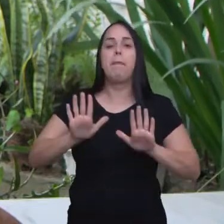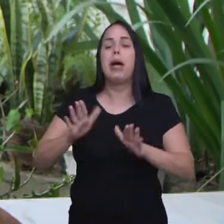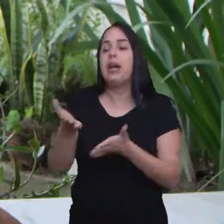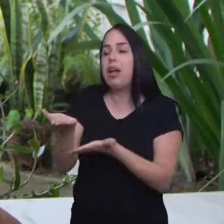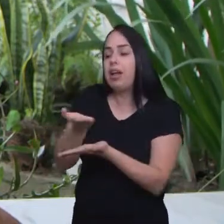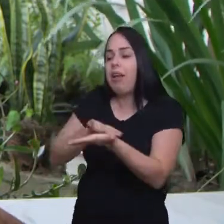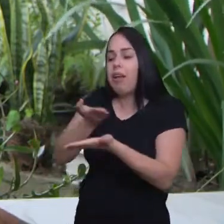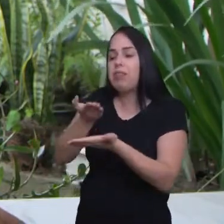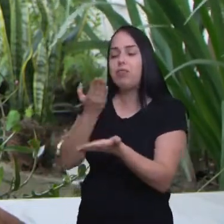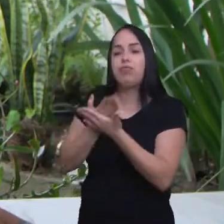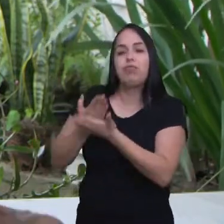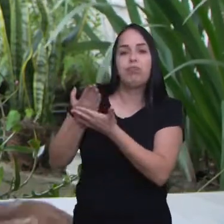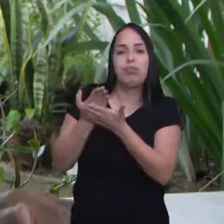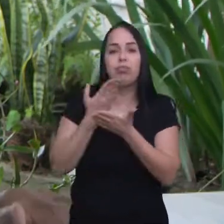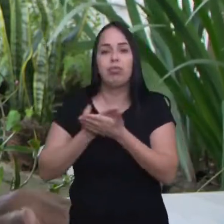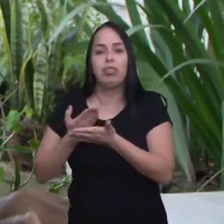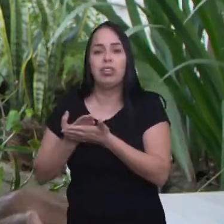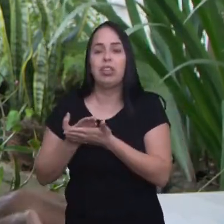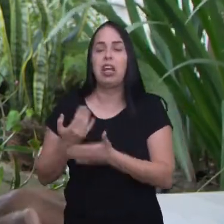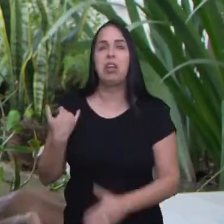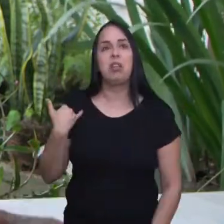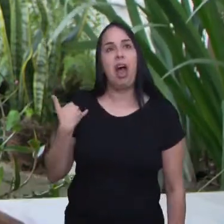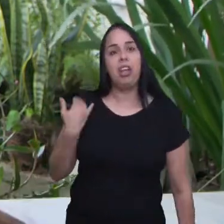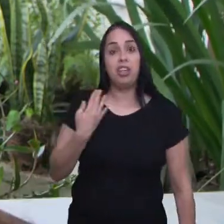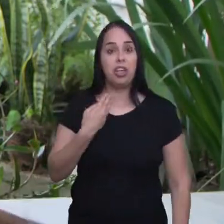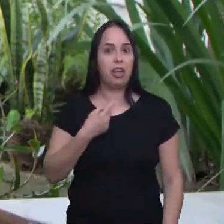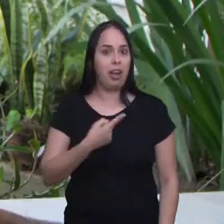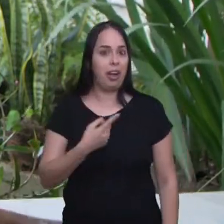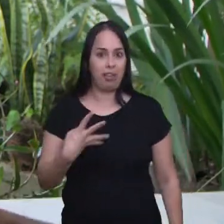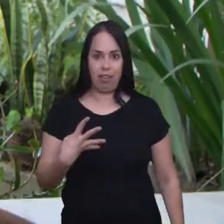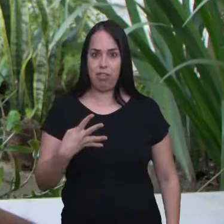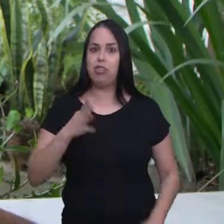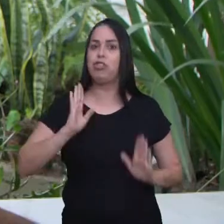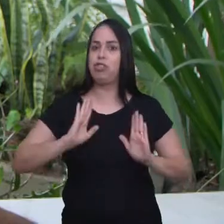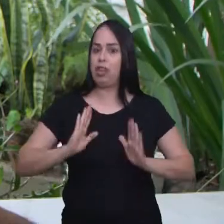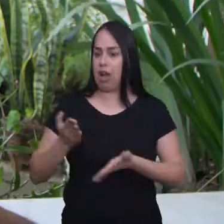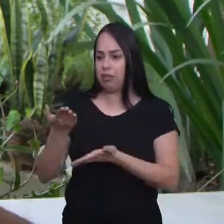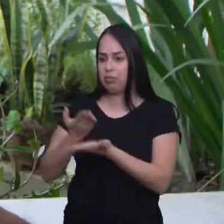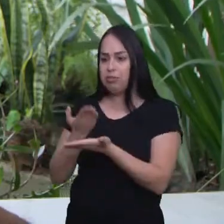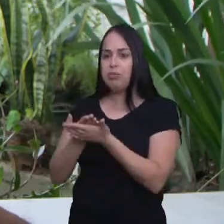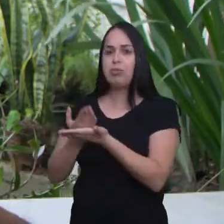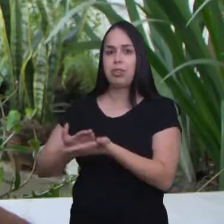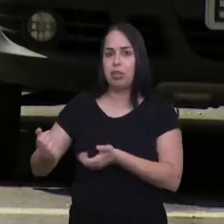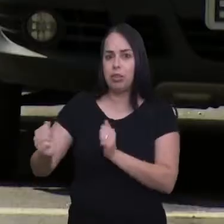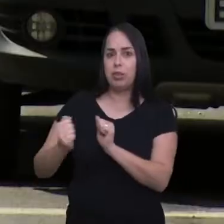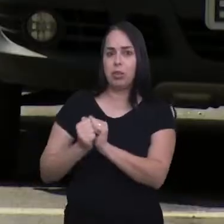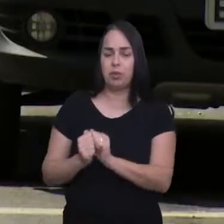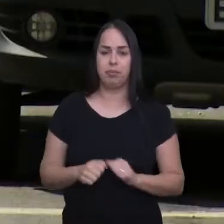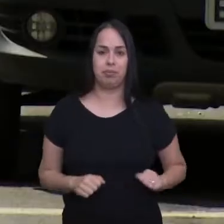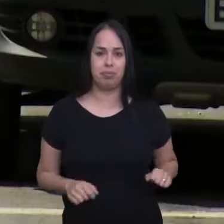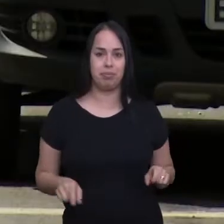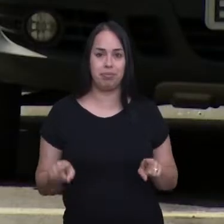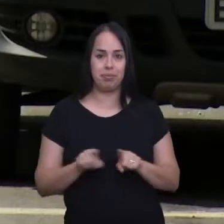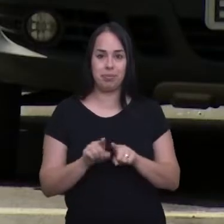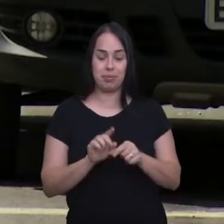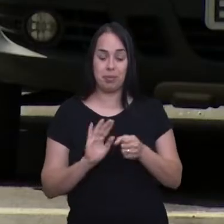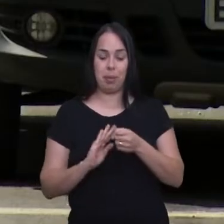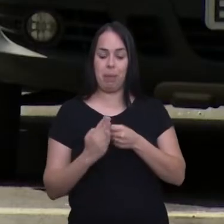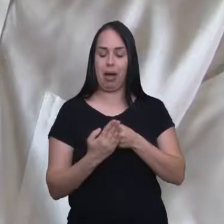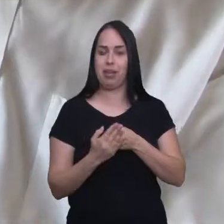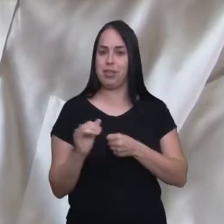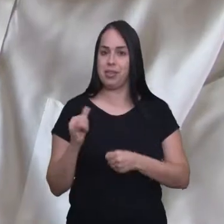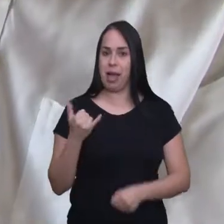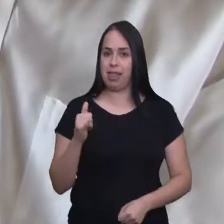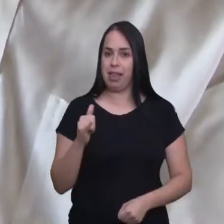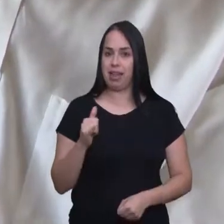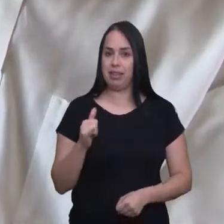junto. Então eu tinha 14 anos, eu já estudava junto. E além do bairro Santana,